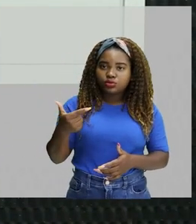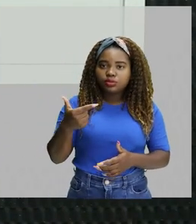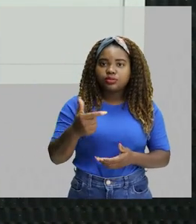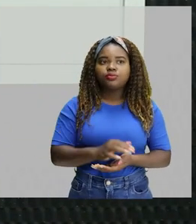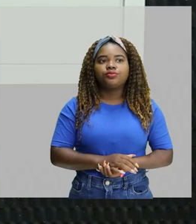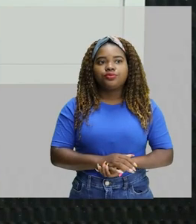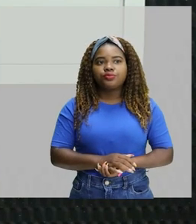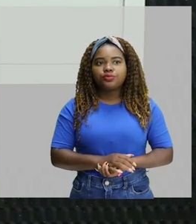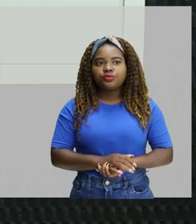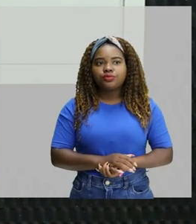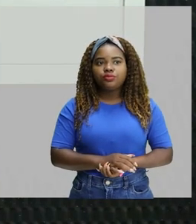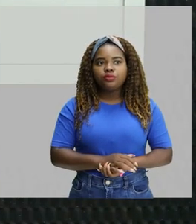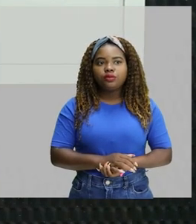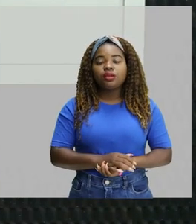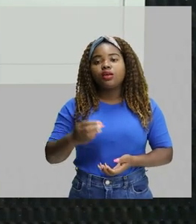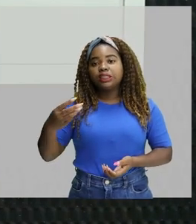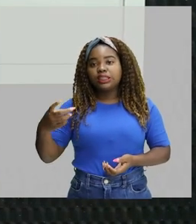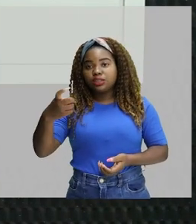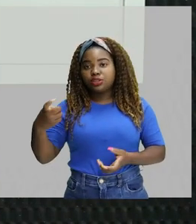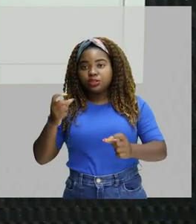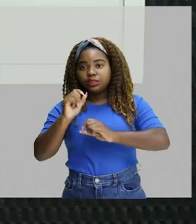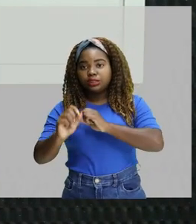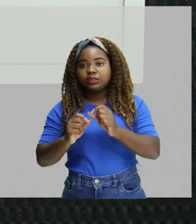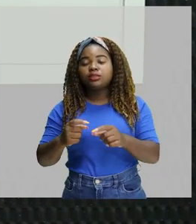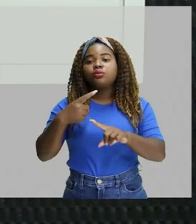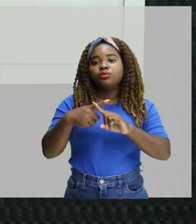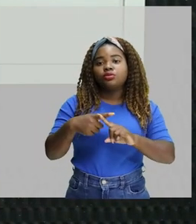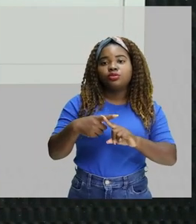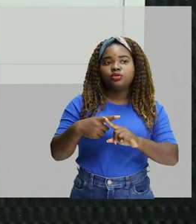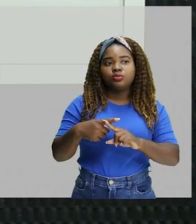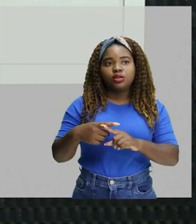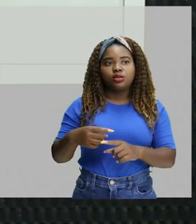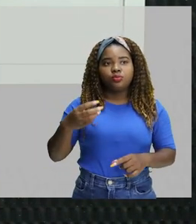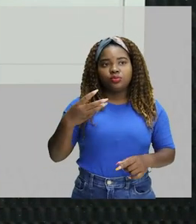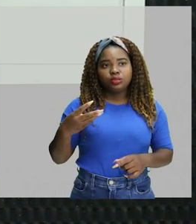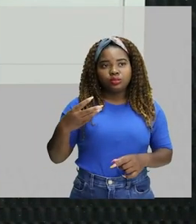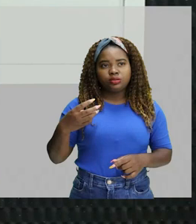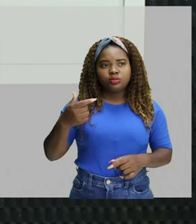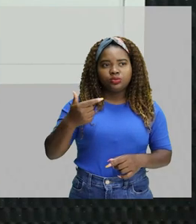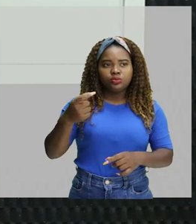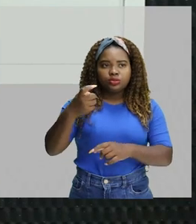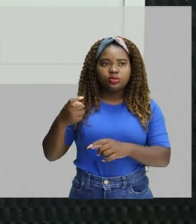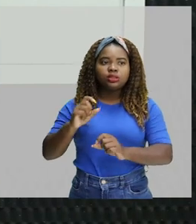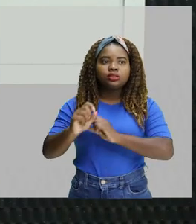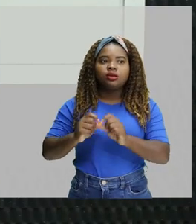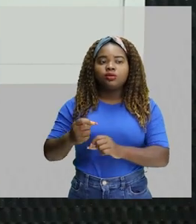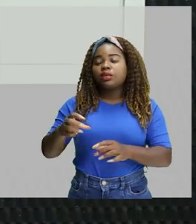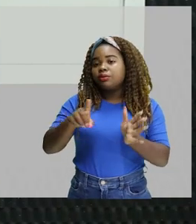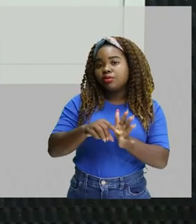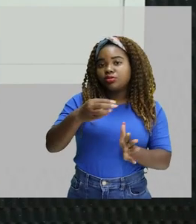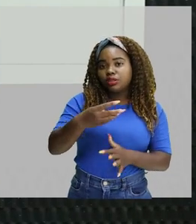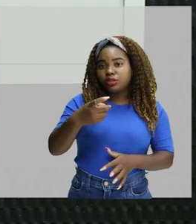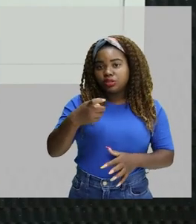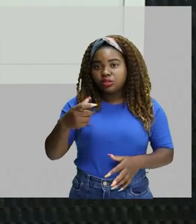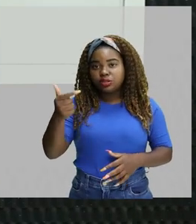mado por x dá 3x qu vem para cá - 3x qu esse